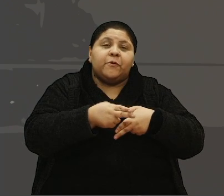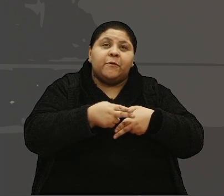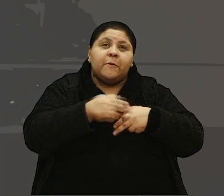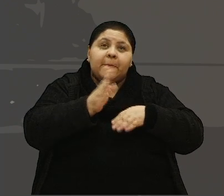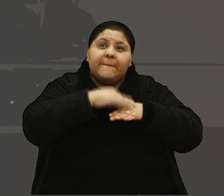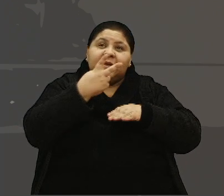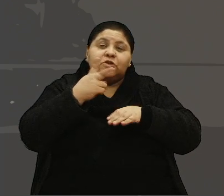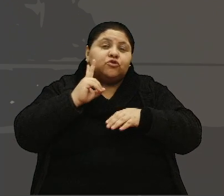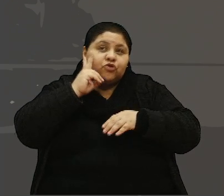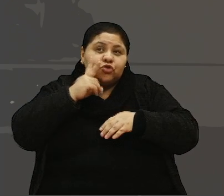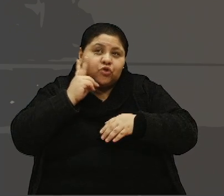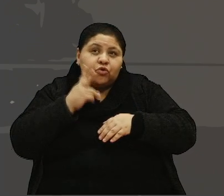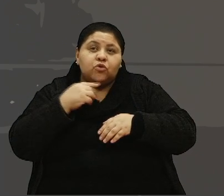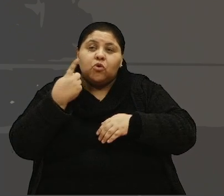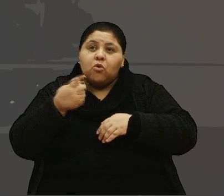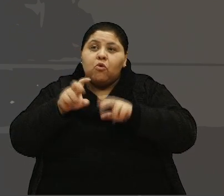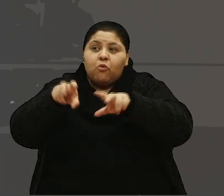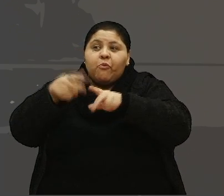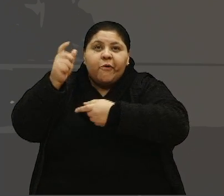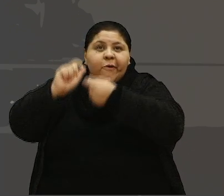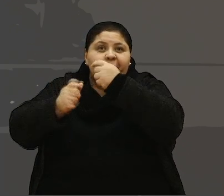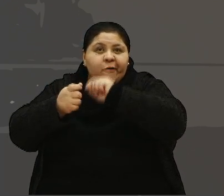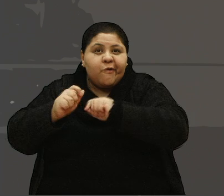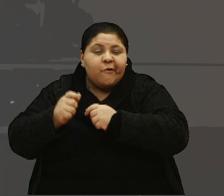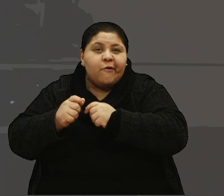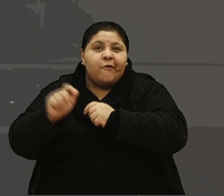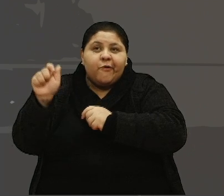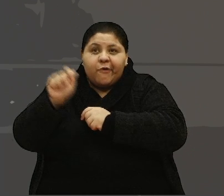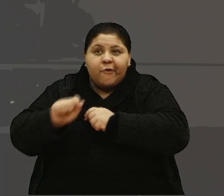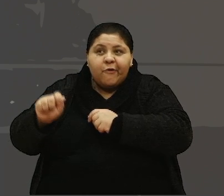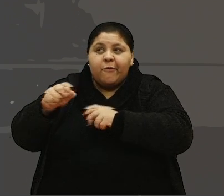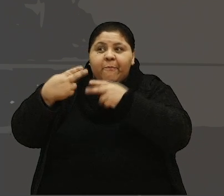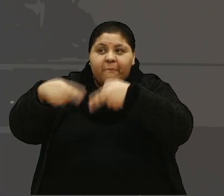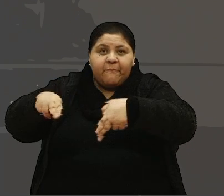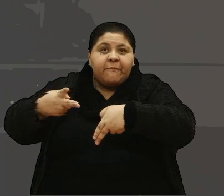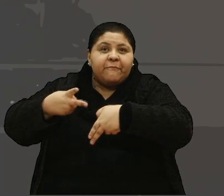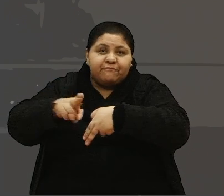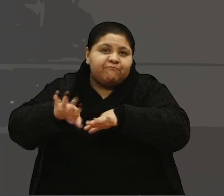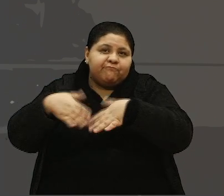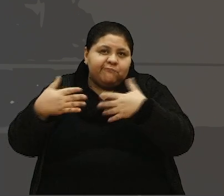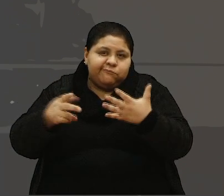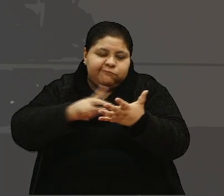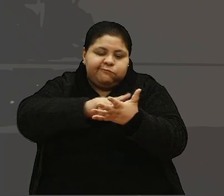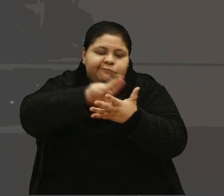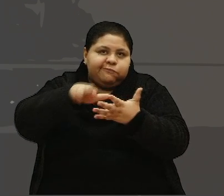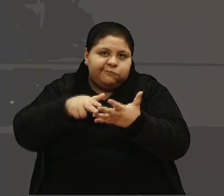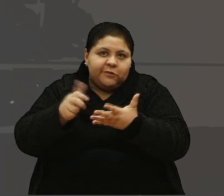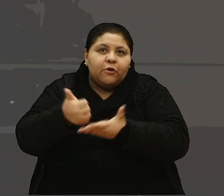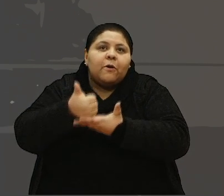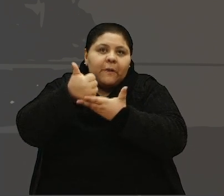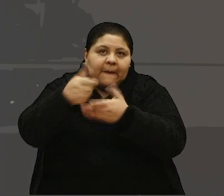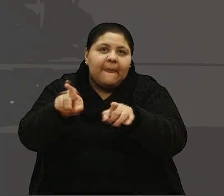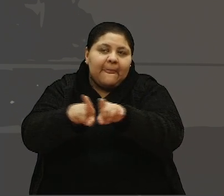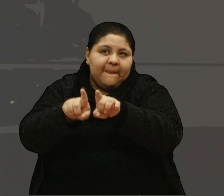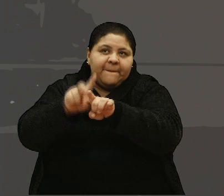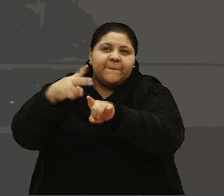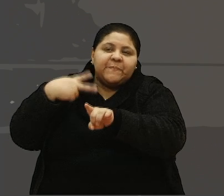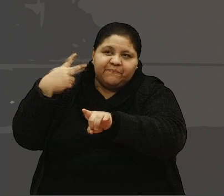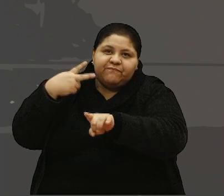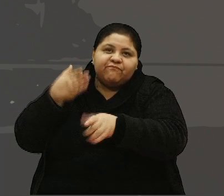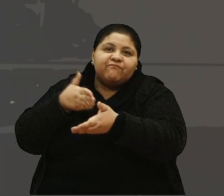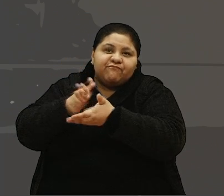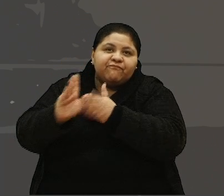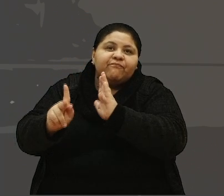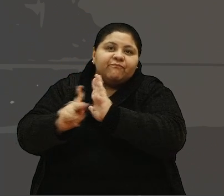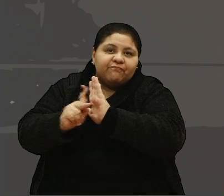vinícolas, mais uma agroindústria está agendada para o mês de agosto para a inauguração. Enfim, com o apoio também dos vereadores, foi aprovado